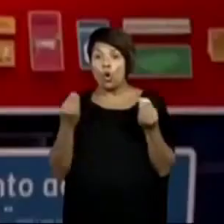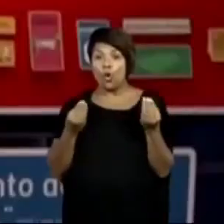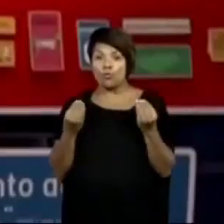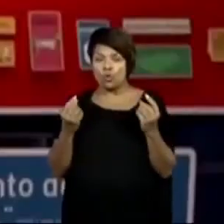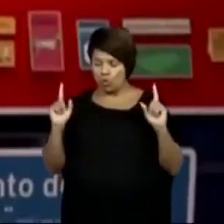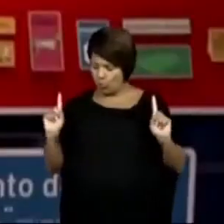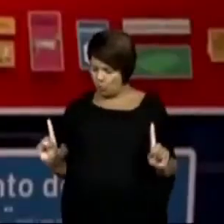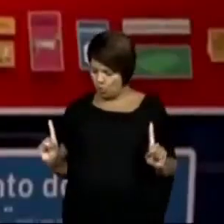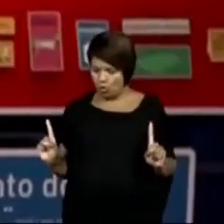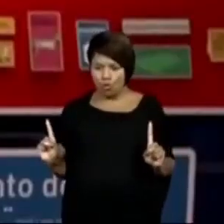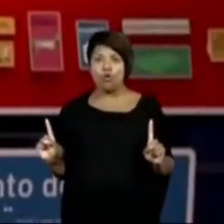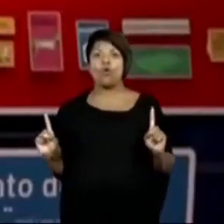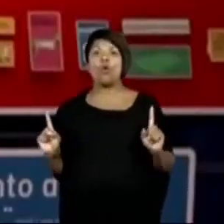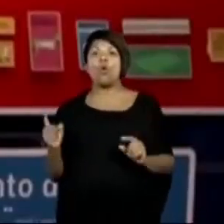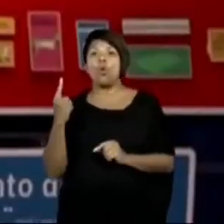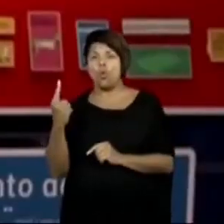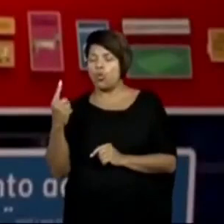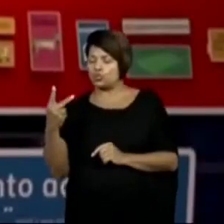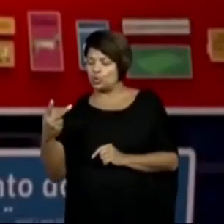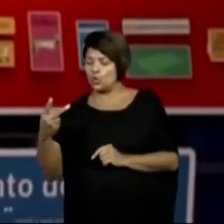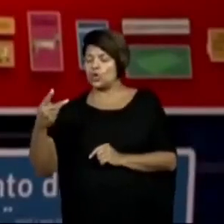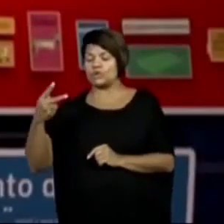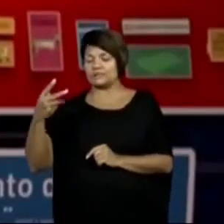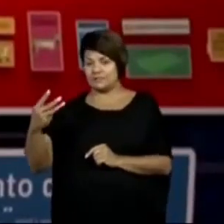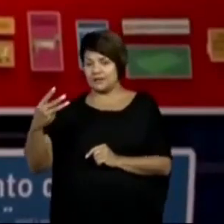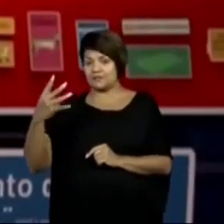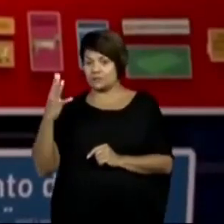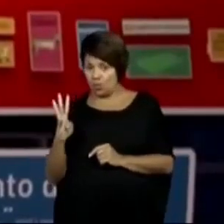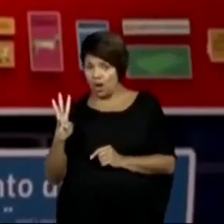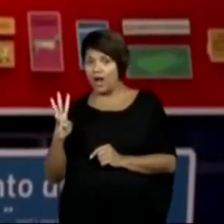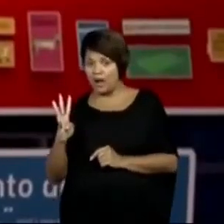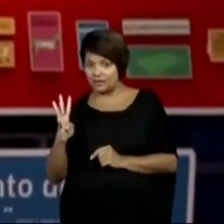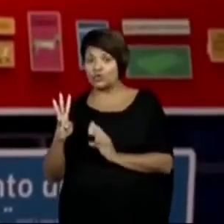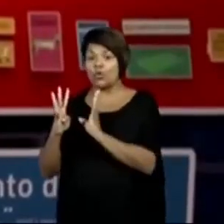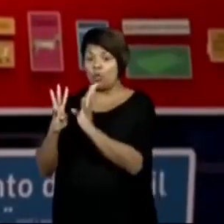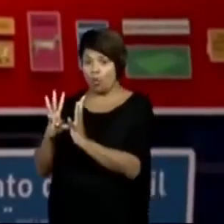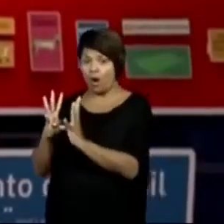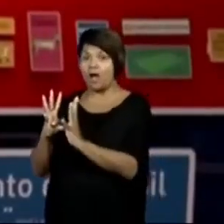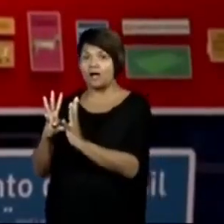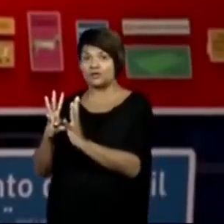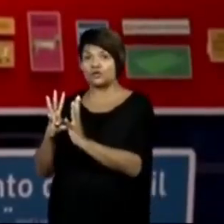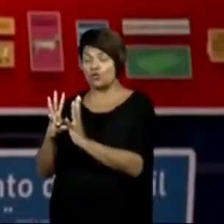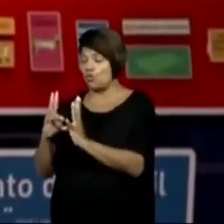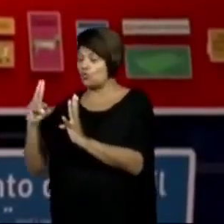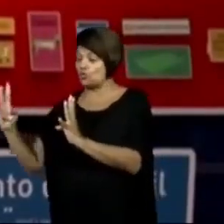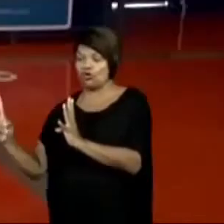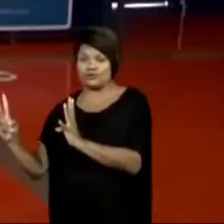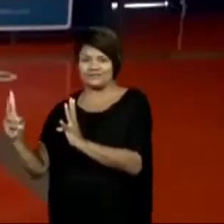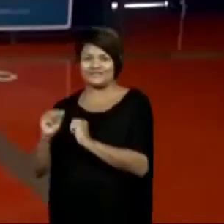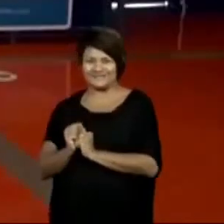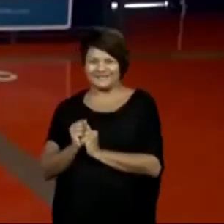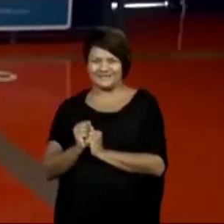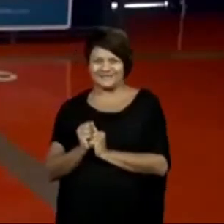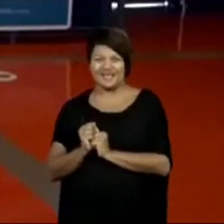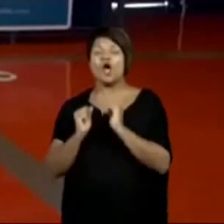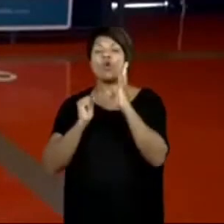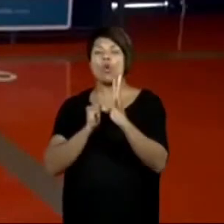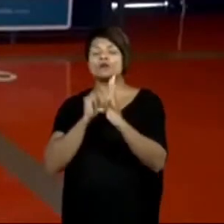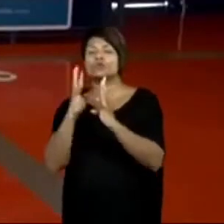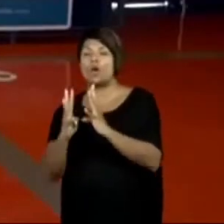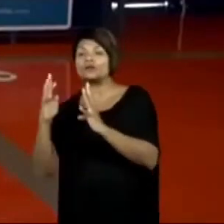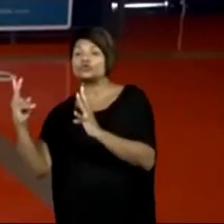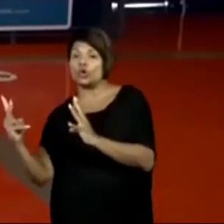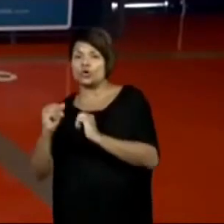olha, 1, 2, 3, 4, 1, 2, 3, 4, 1, 2. Por isso que esse esquema